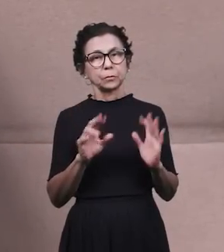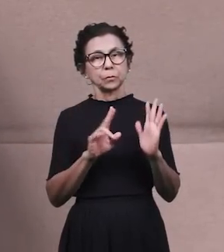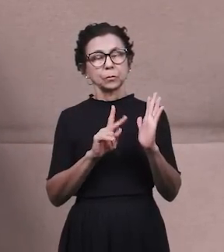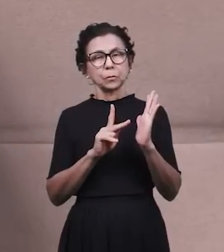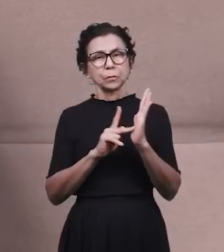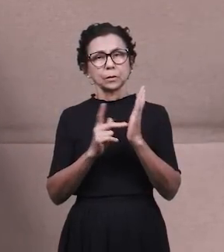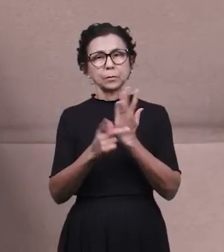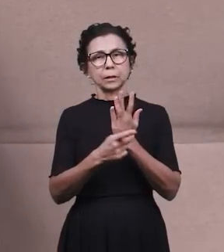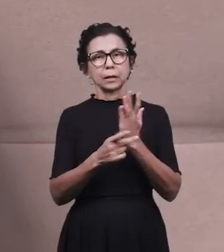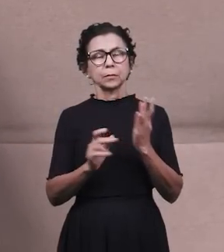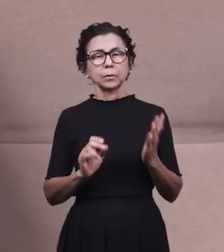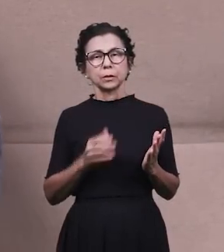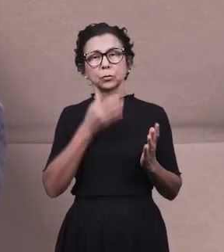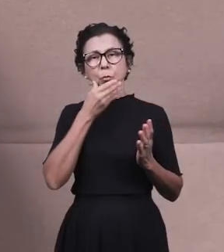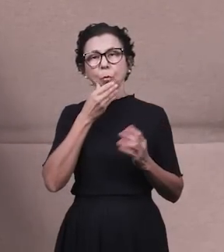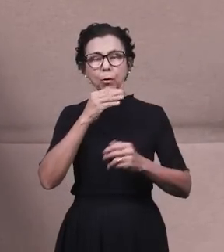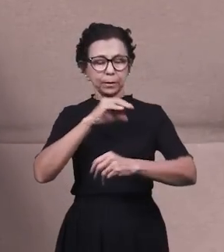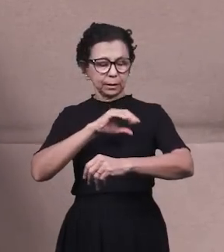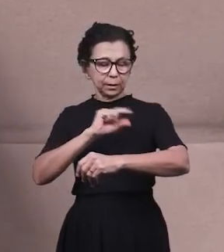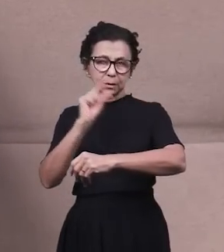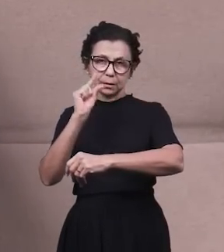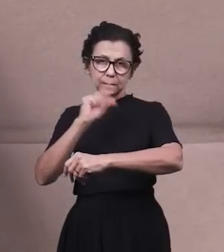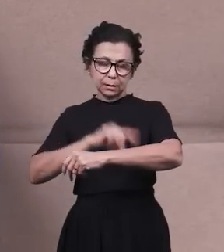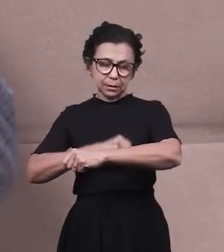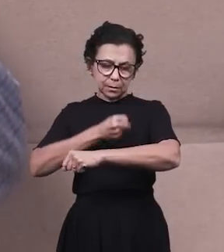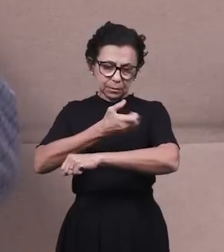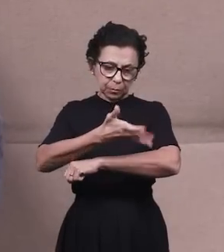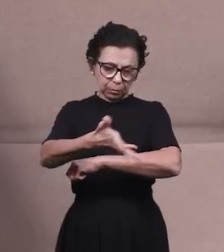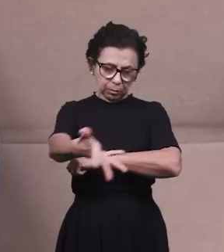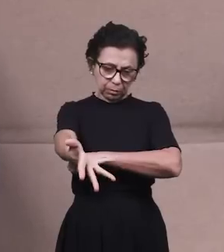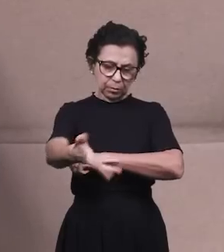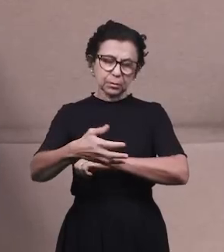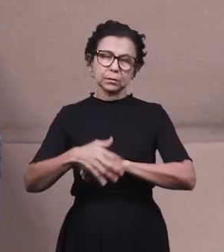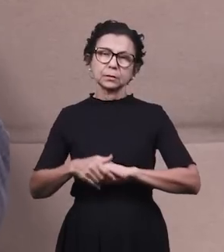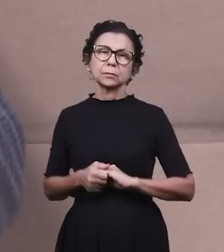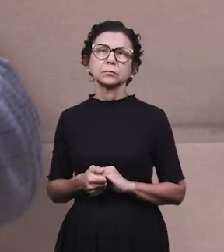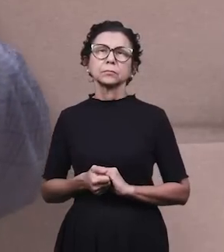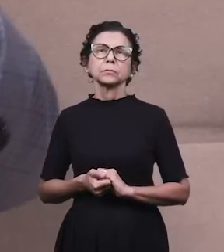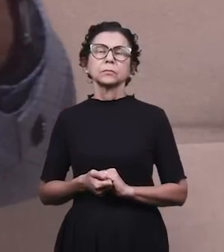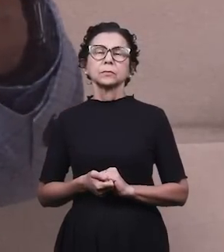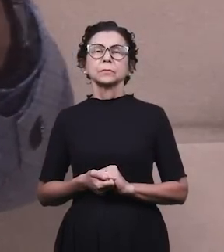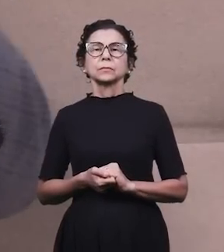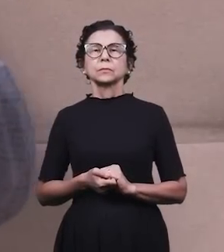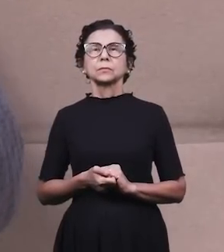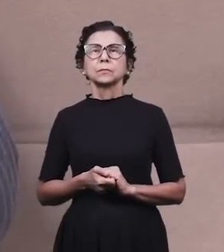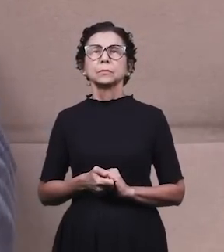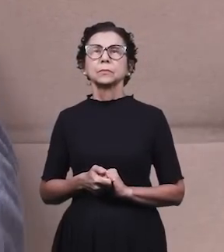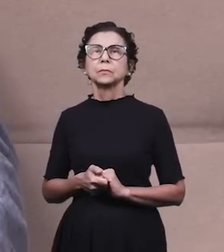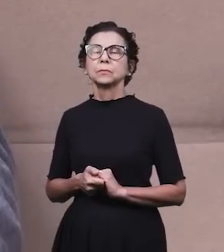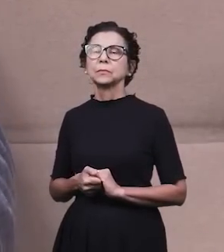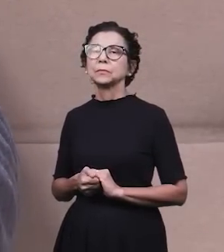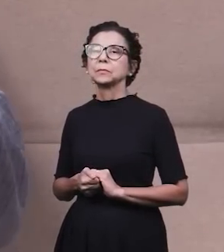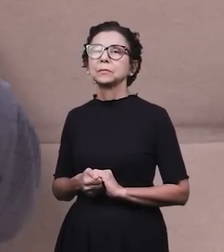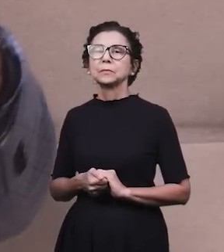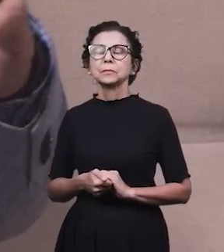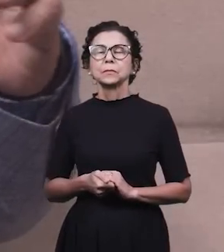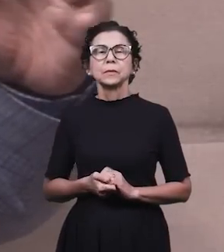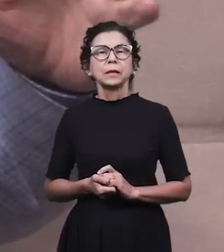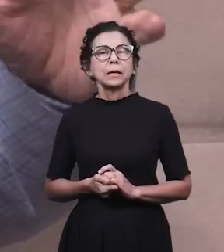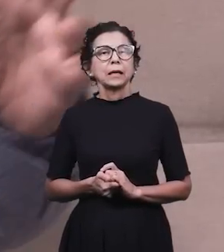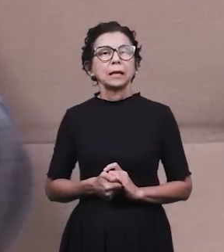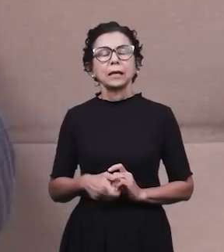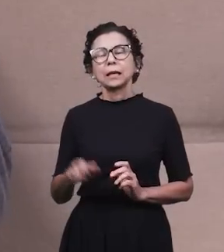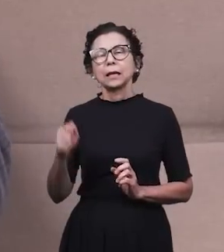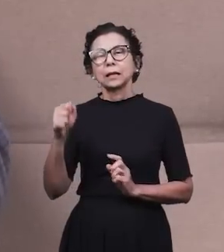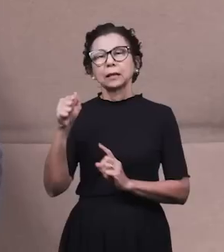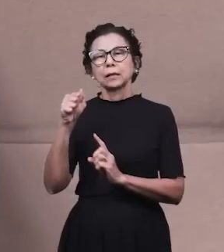Observe que na parábola do semeador não houve, eu enxergo nisso a graça de Deus. A palavra não foi